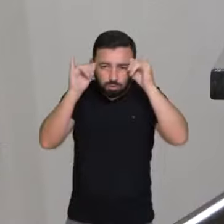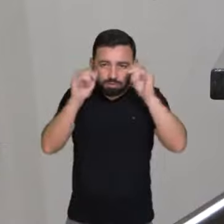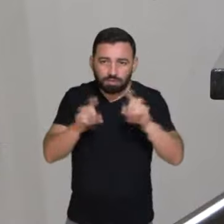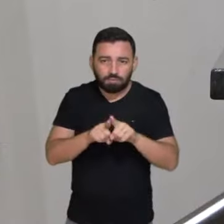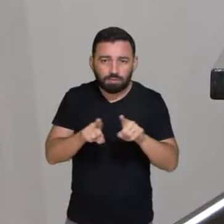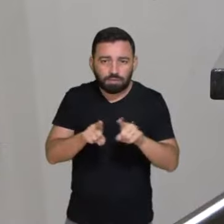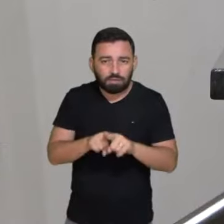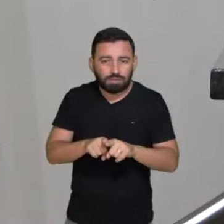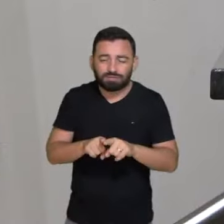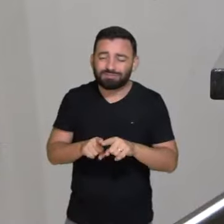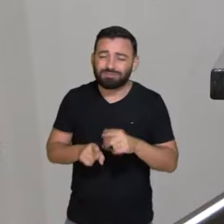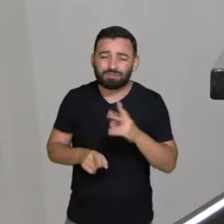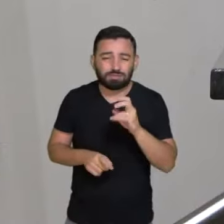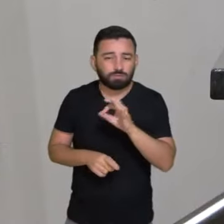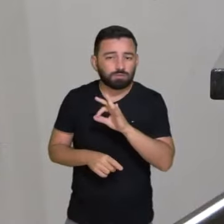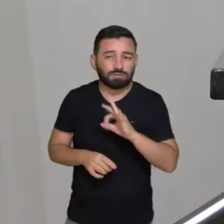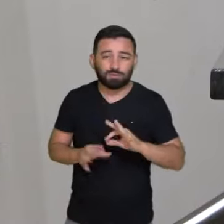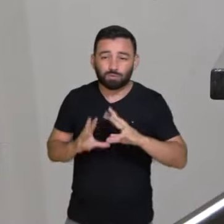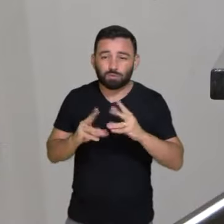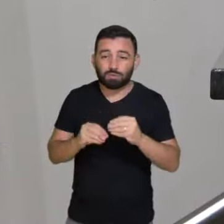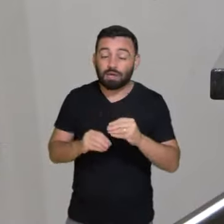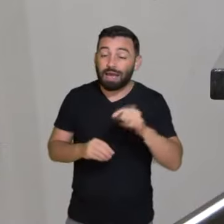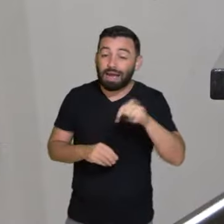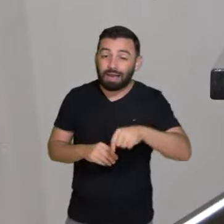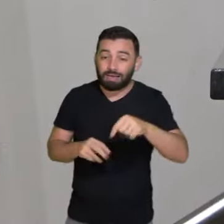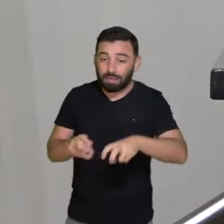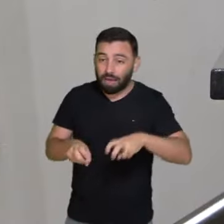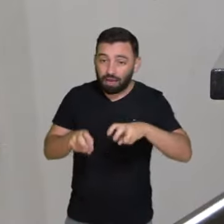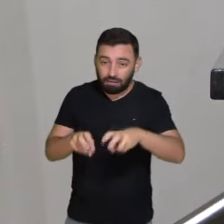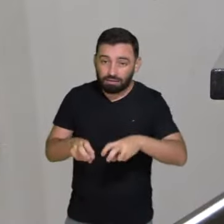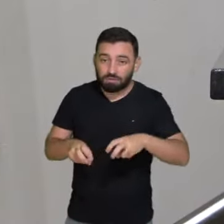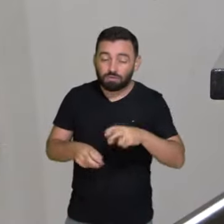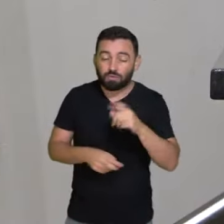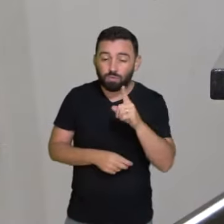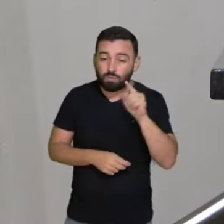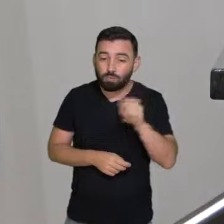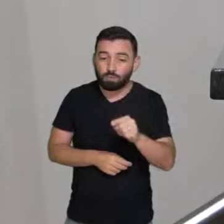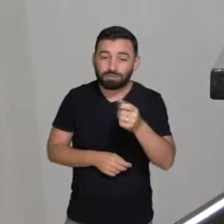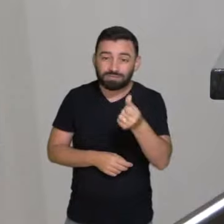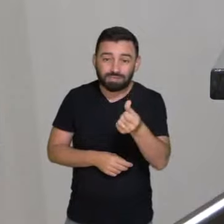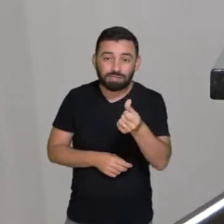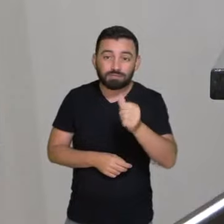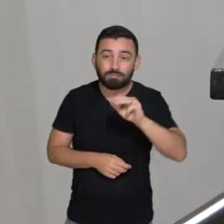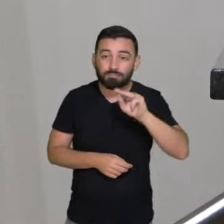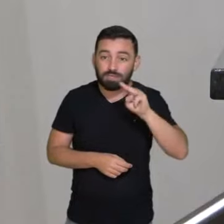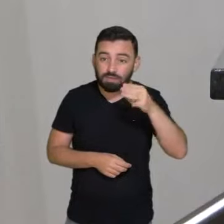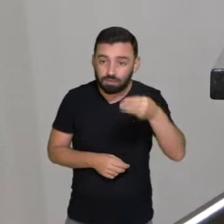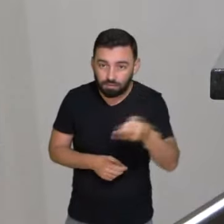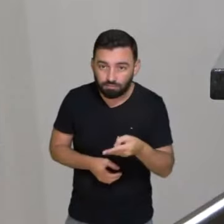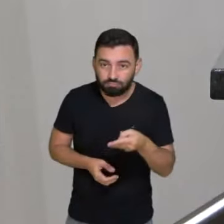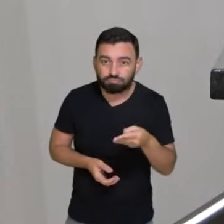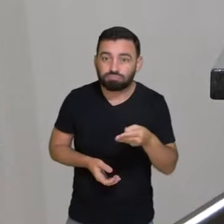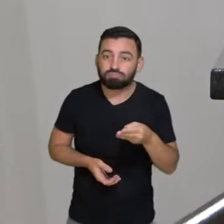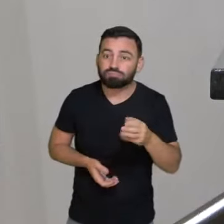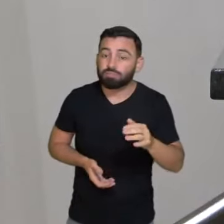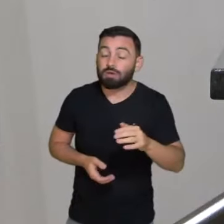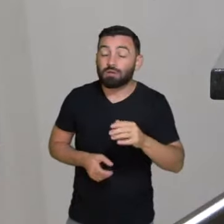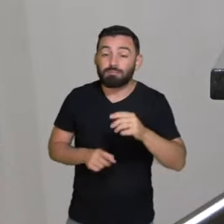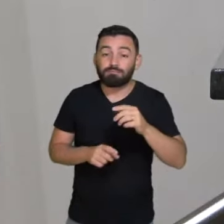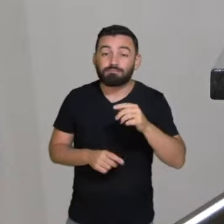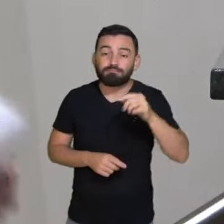O agro exporta 1,6 milhão ou milhões por minuto.